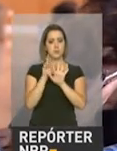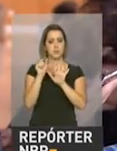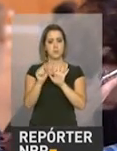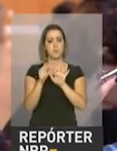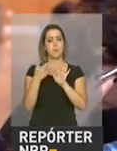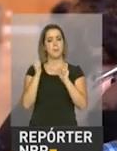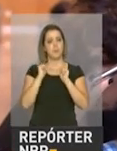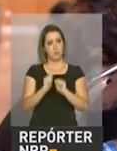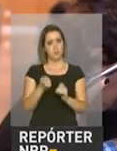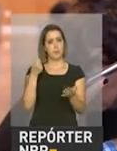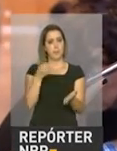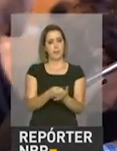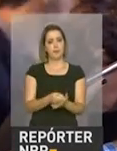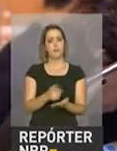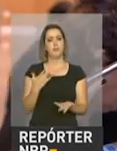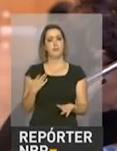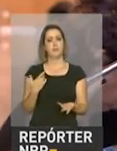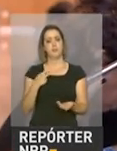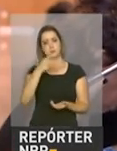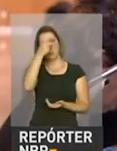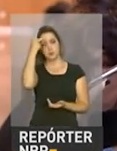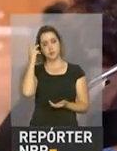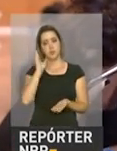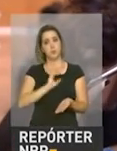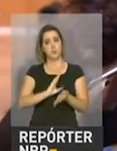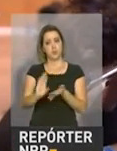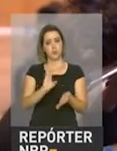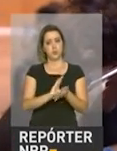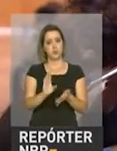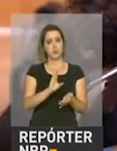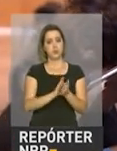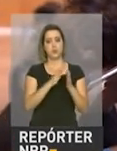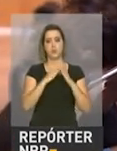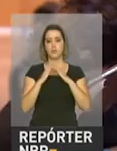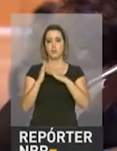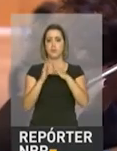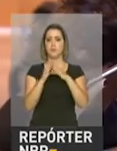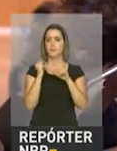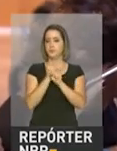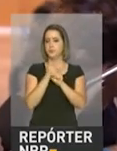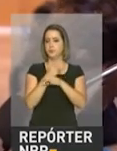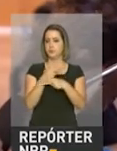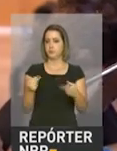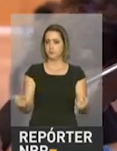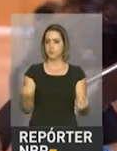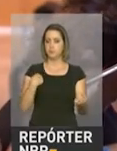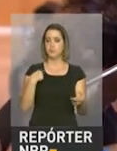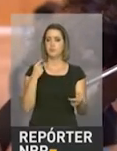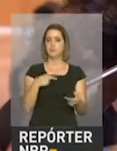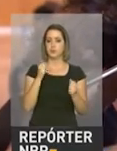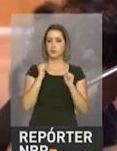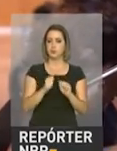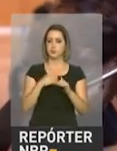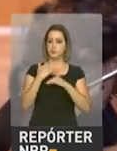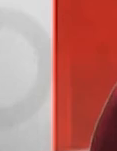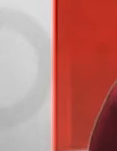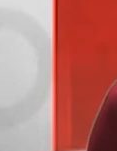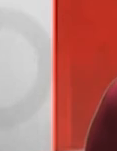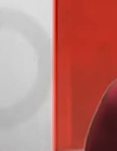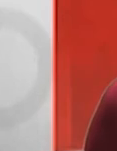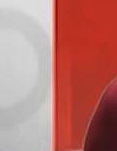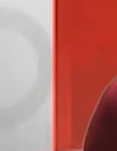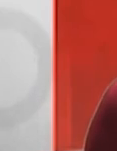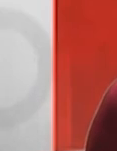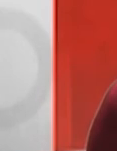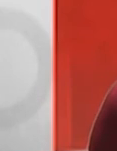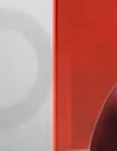sua liquidez e os investimentos em habitação e infraestrutura, de uma maneira geral, estarem garantidos no orçamento.